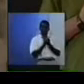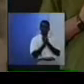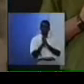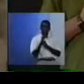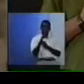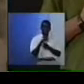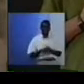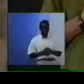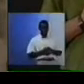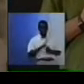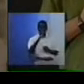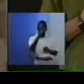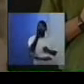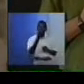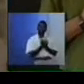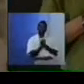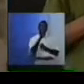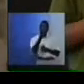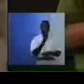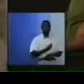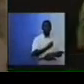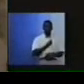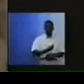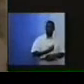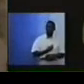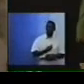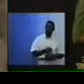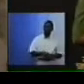Nesse silêncio, fala com o Senhor. Feito aquele menino